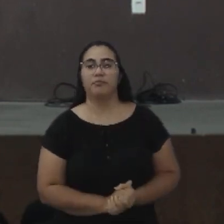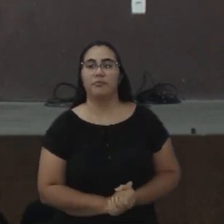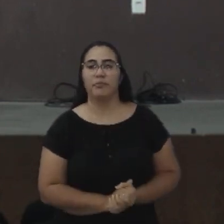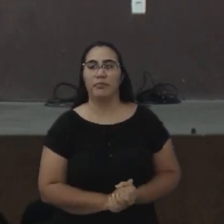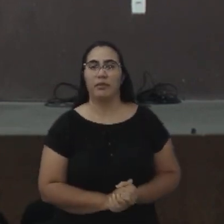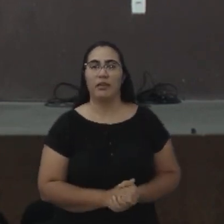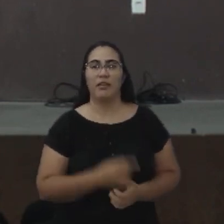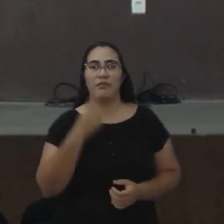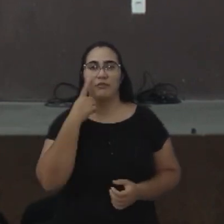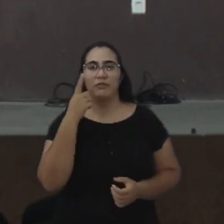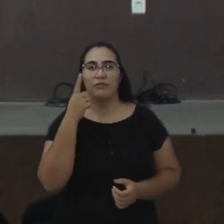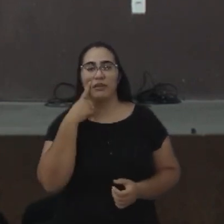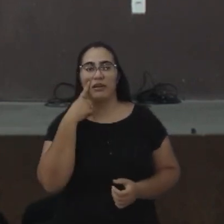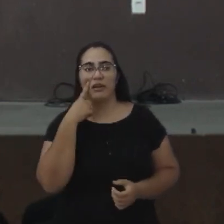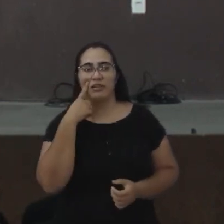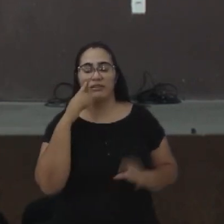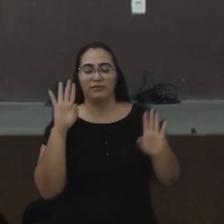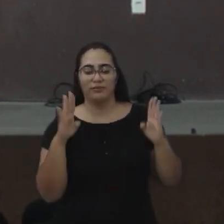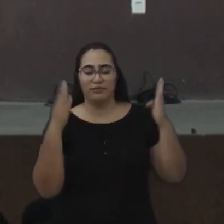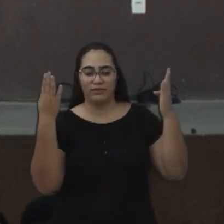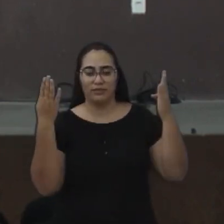Análise teológica filosófica das festas.